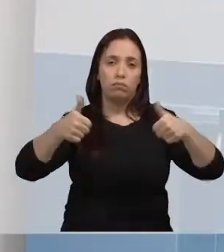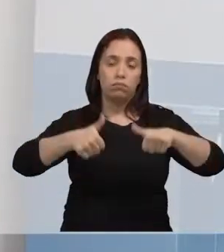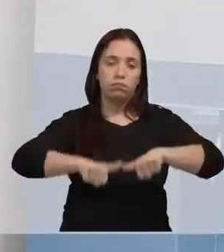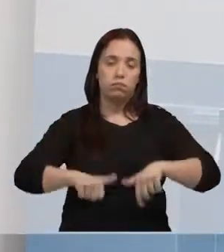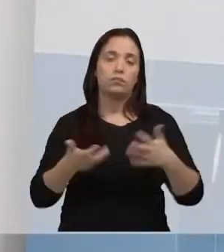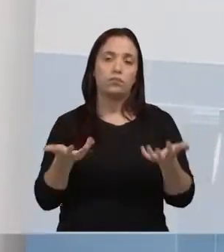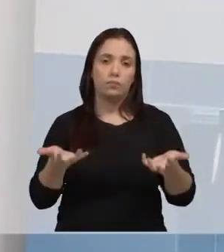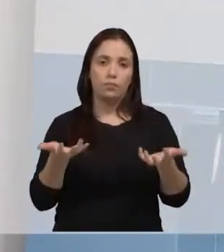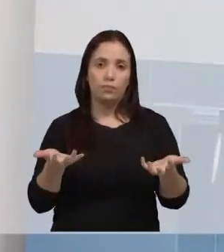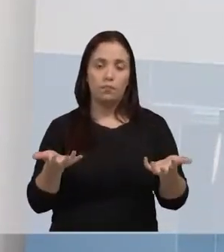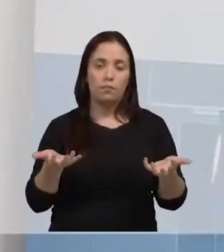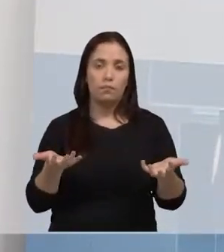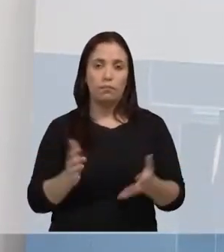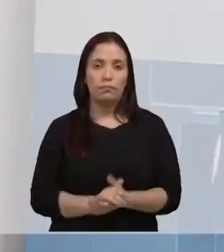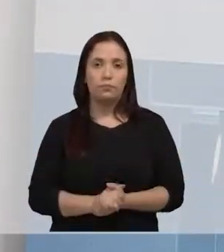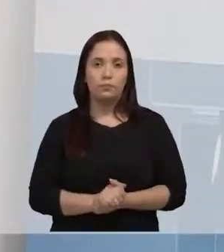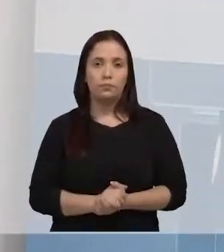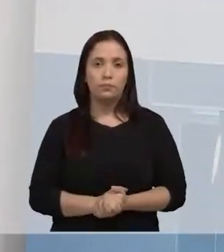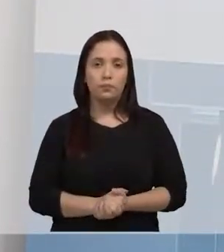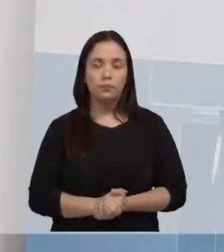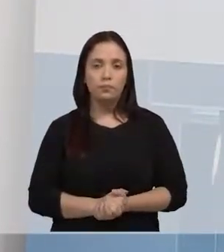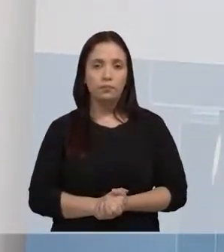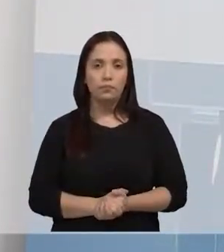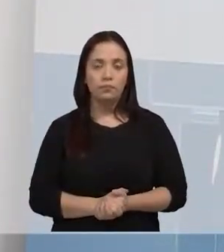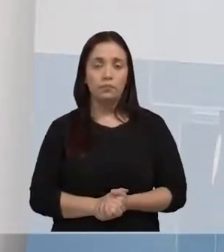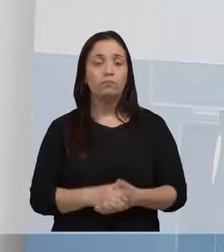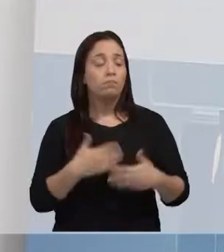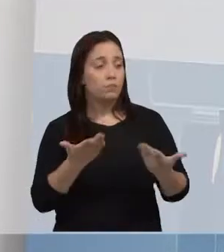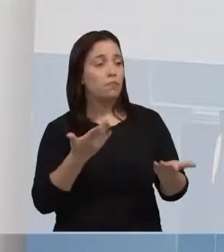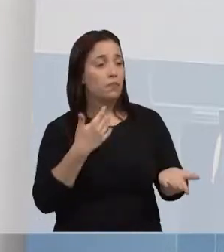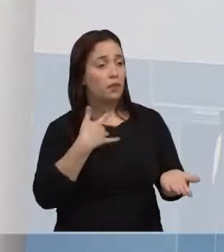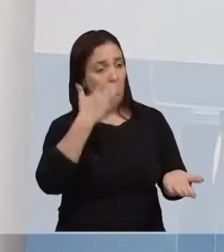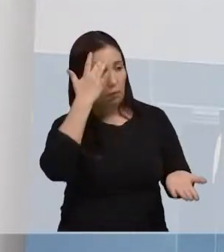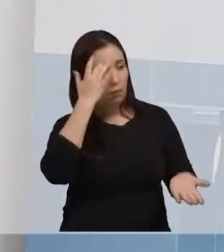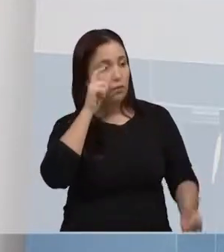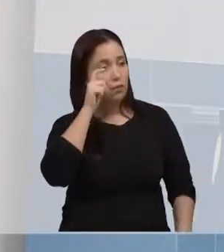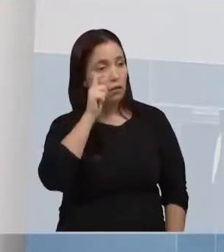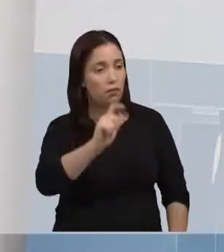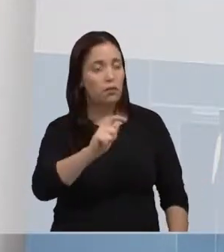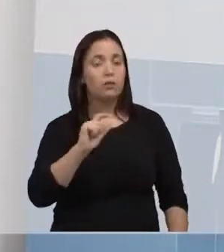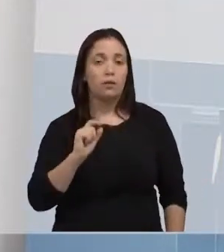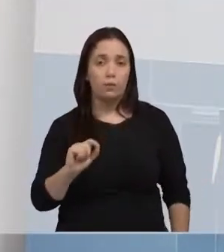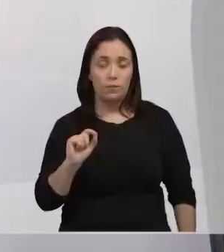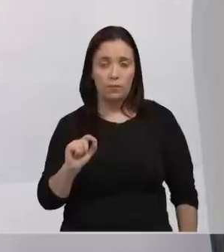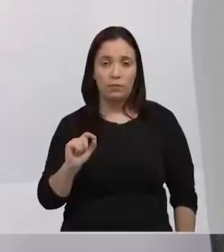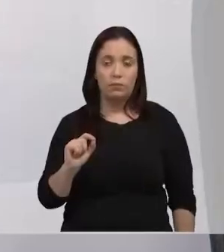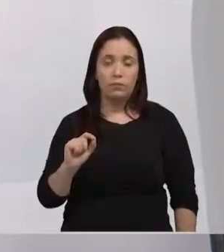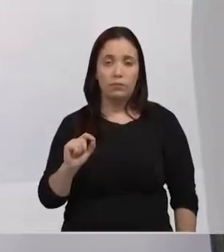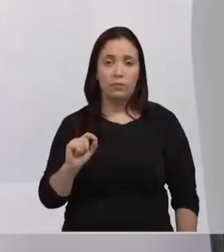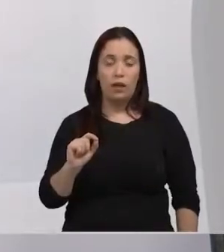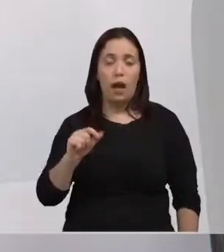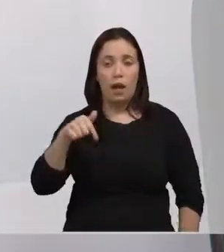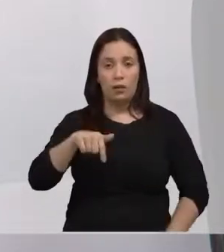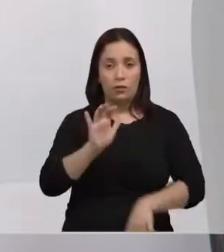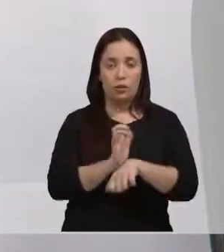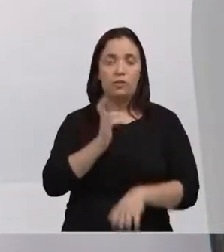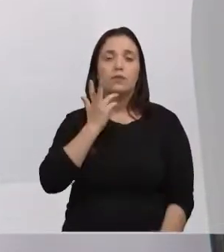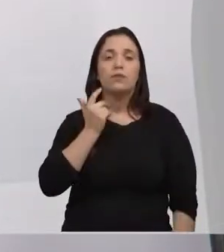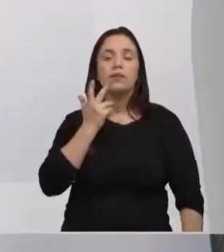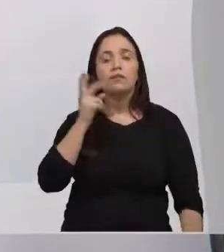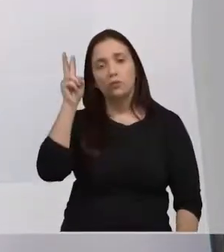resto do PT, né, Luiz? Eu acho interessante é que na história do